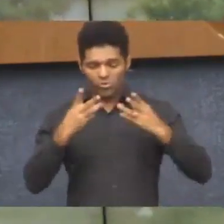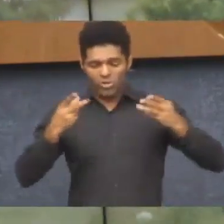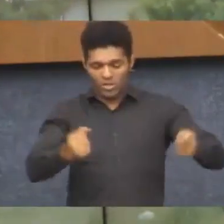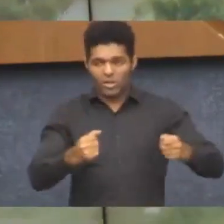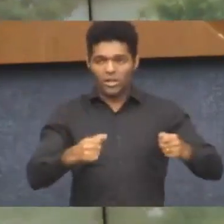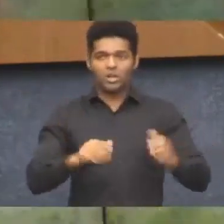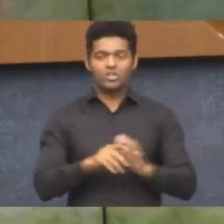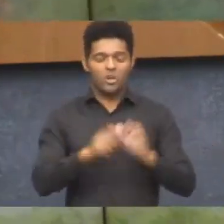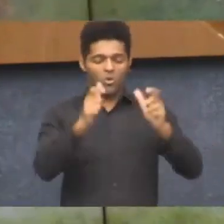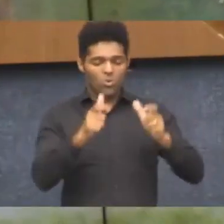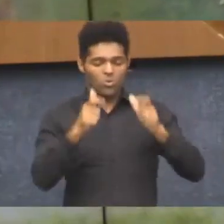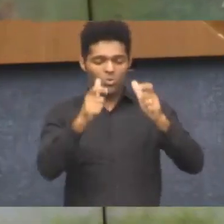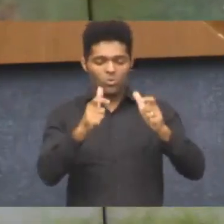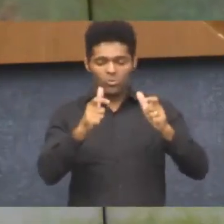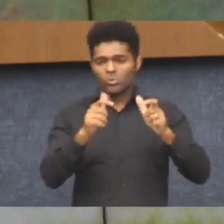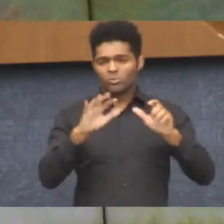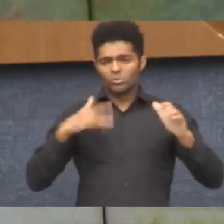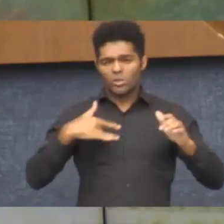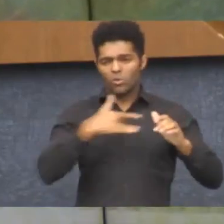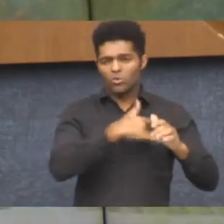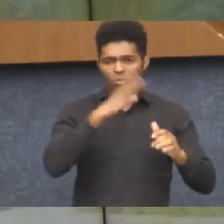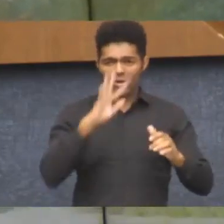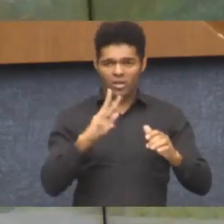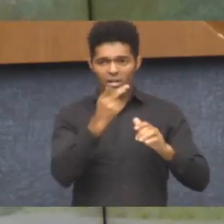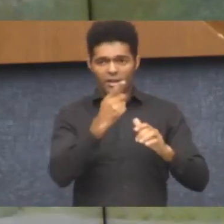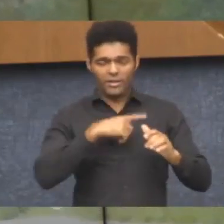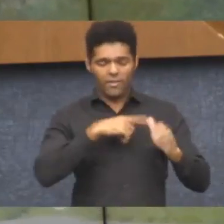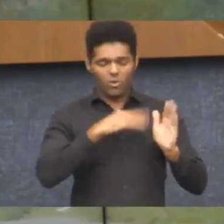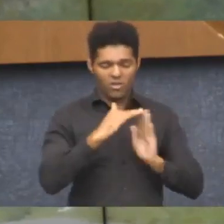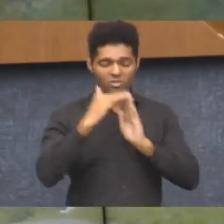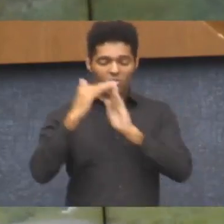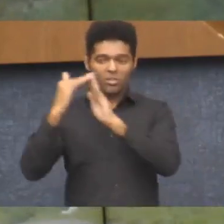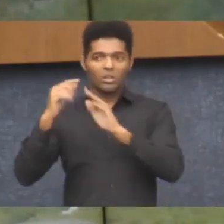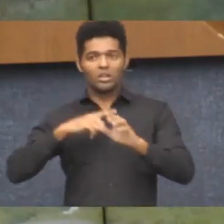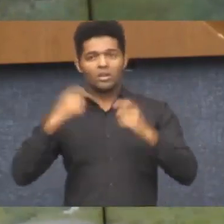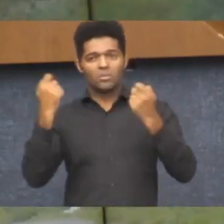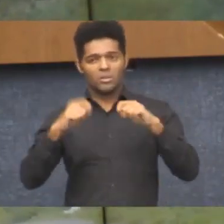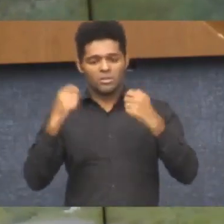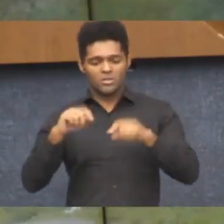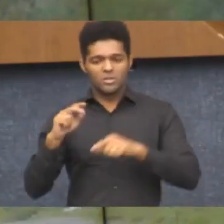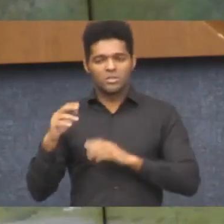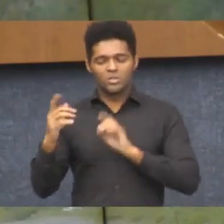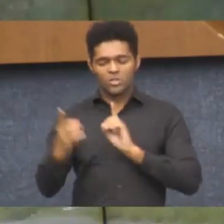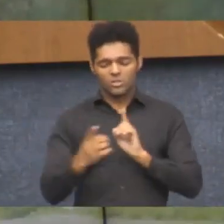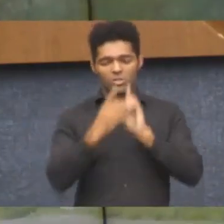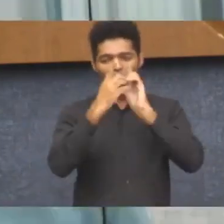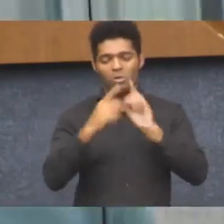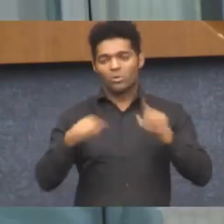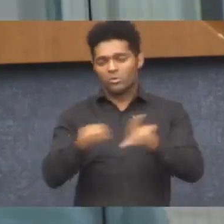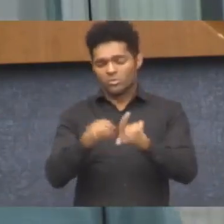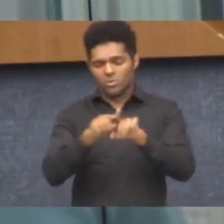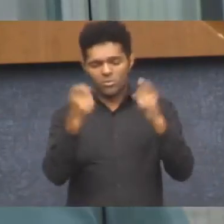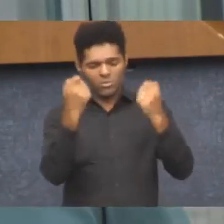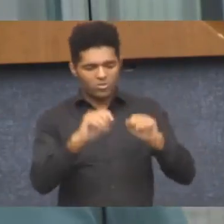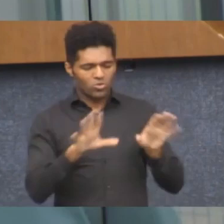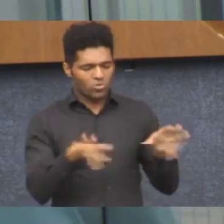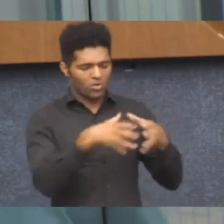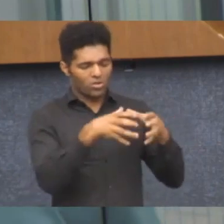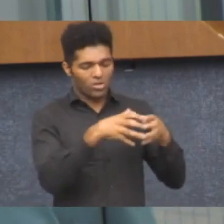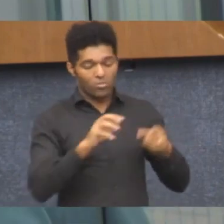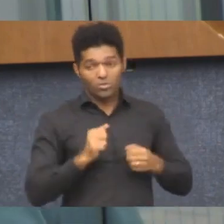Belo Horizonte, que tem uma área de vila, que tem bastante necessidade de atendimento, que precisa de uma equipe que esteja